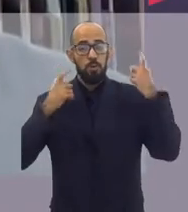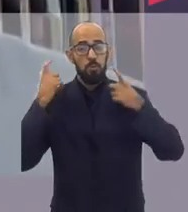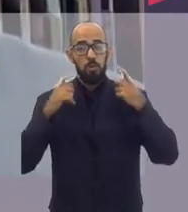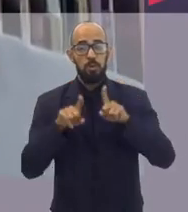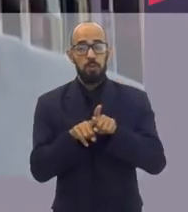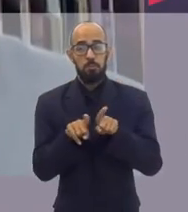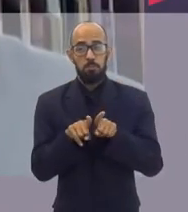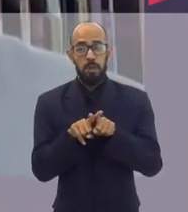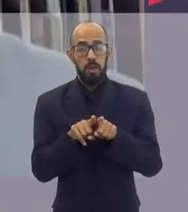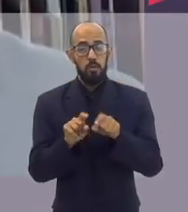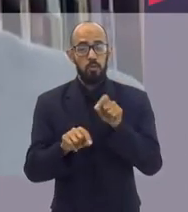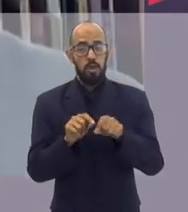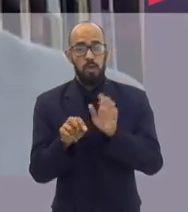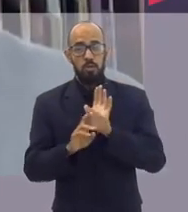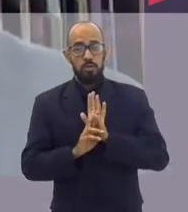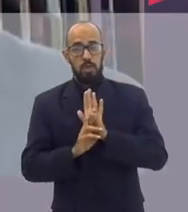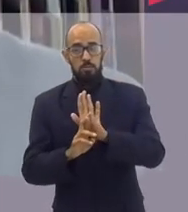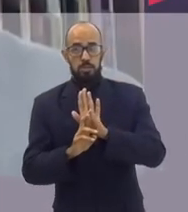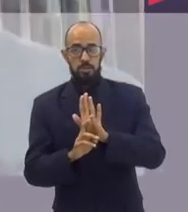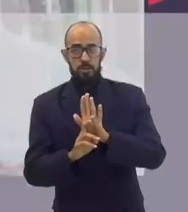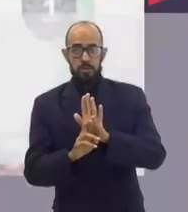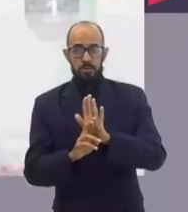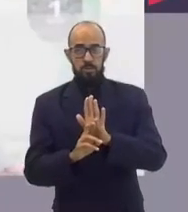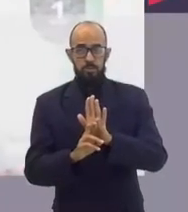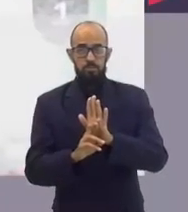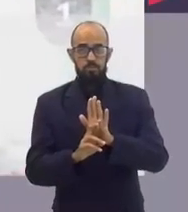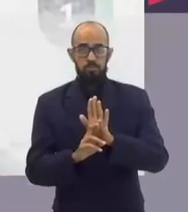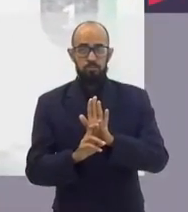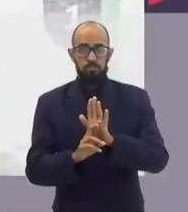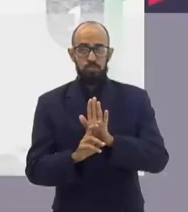da representatividade, né?